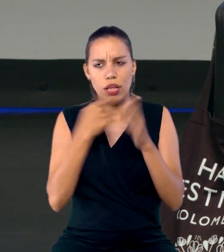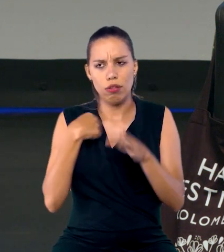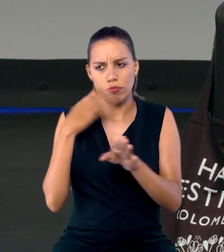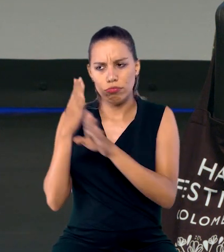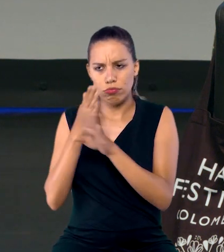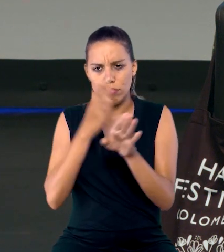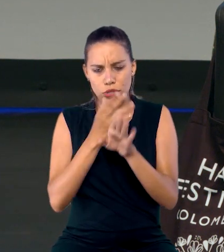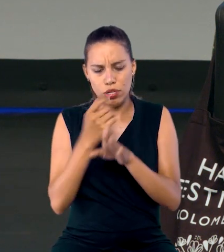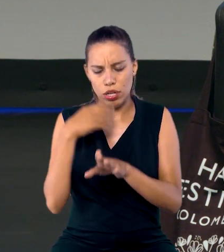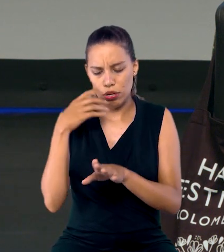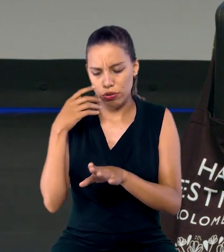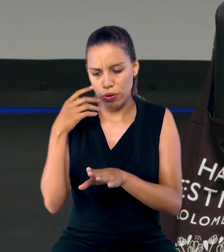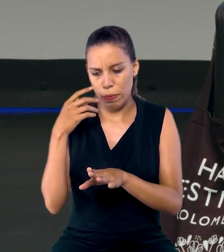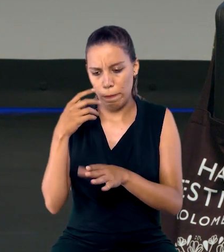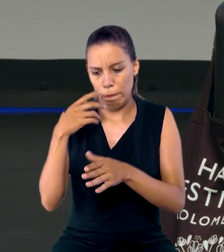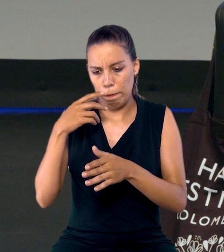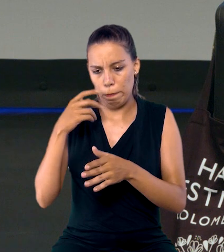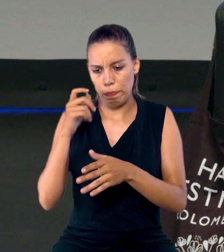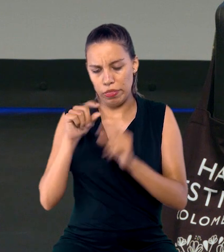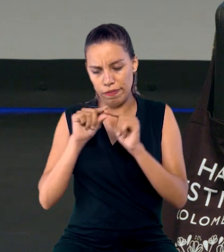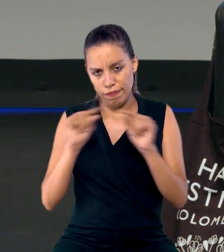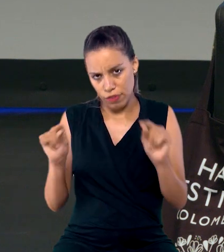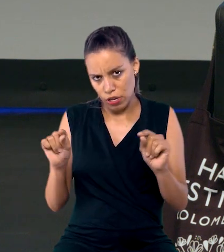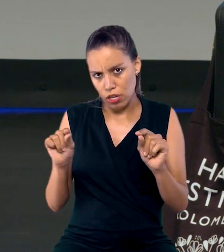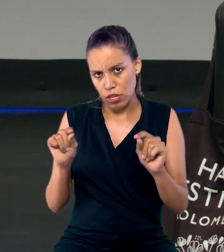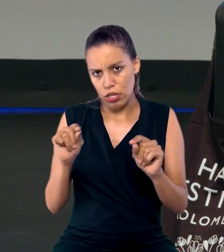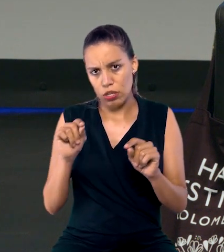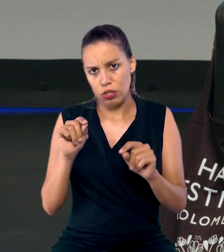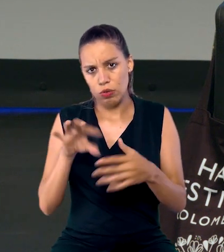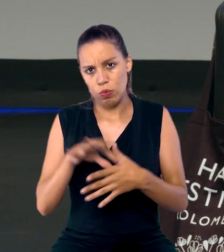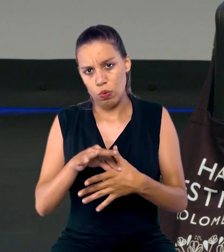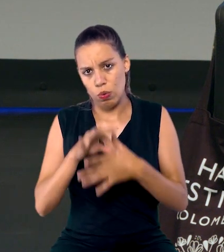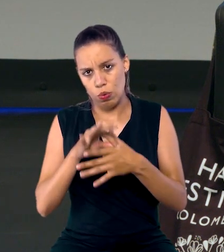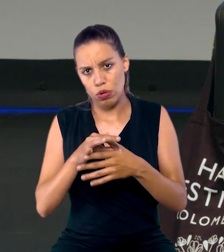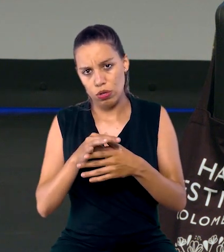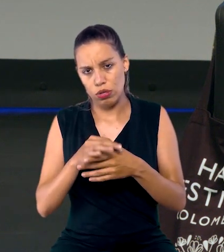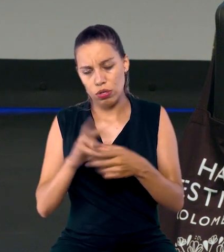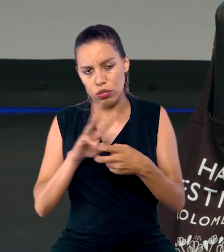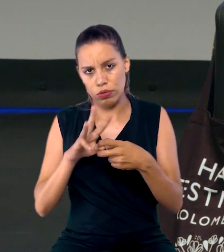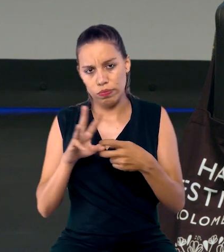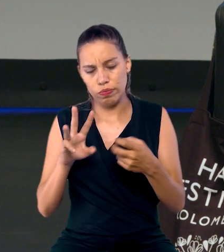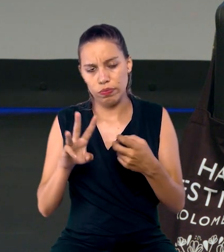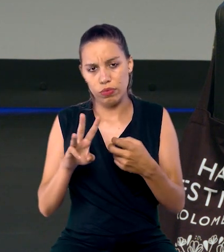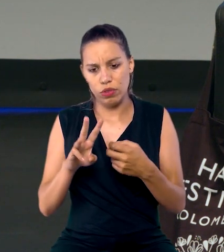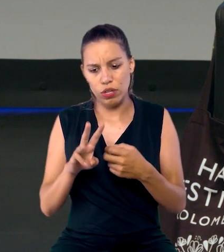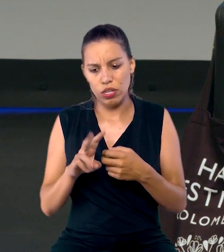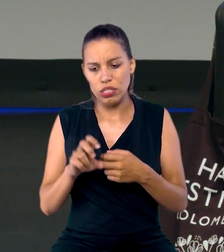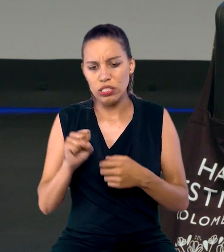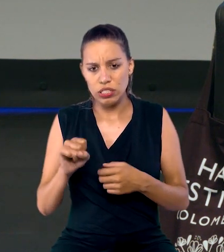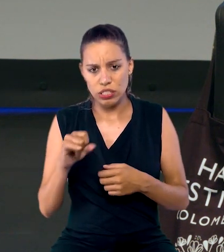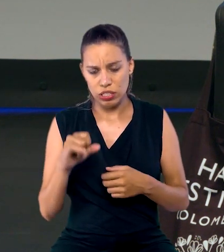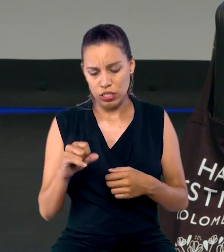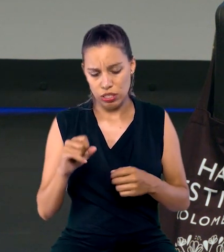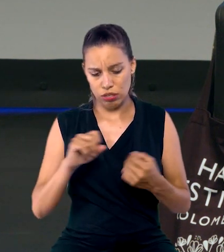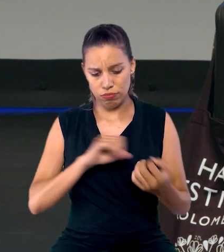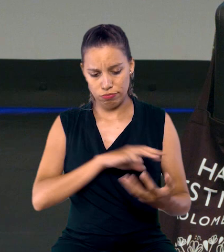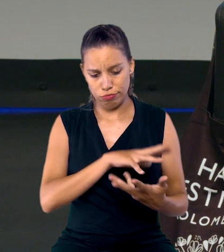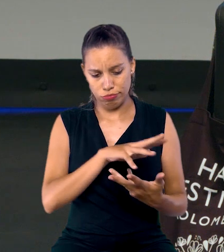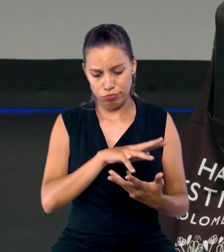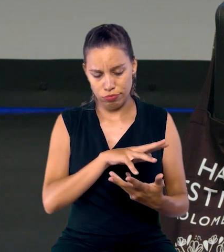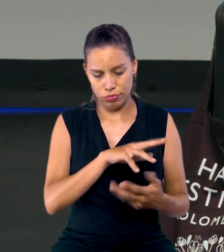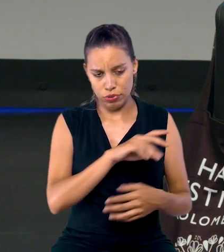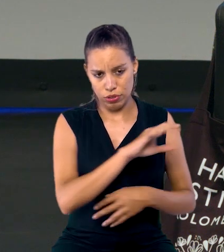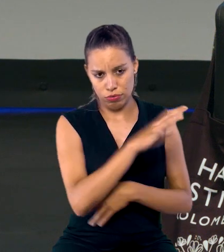deparei com uma frase do cacique Marques Verón Kaiowá, que ele dizia, né? Se me tiras essa terra, me tiras a